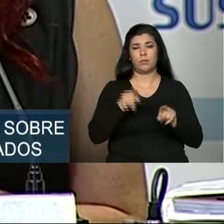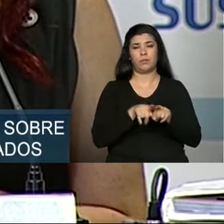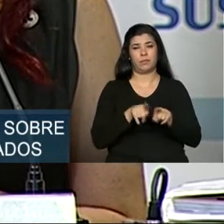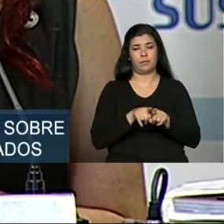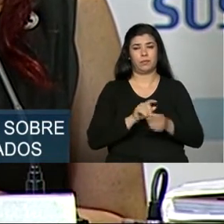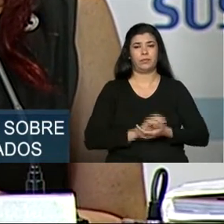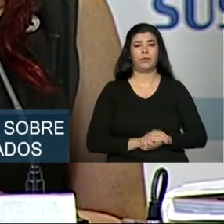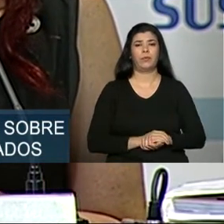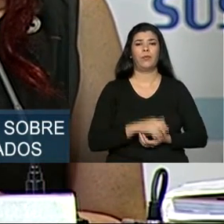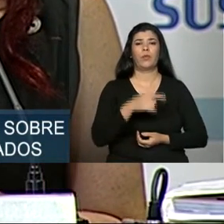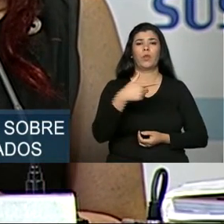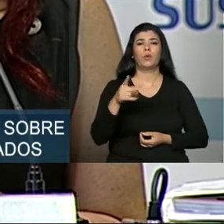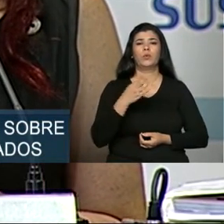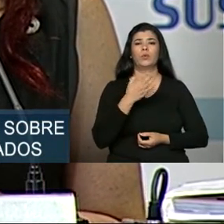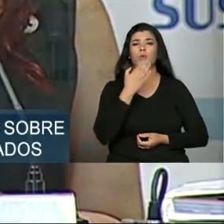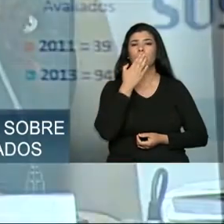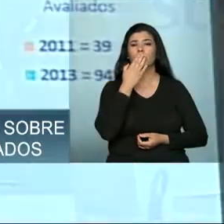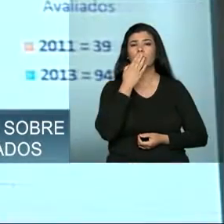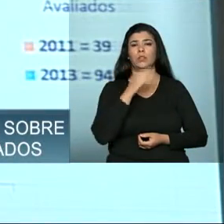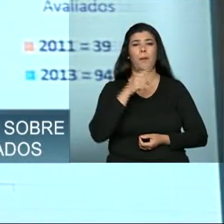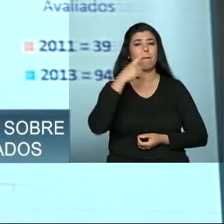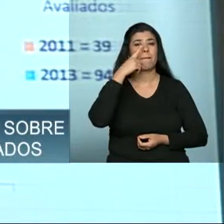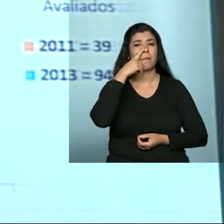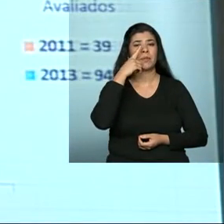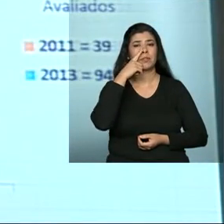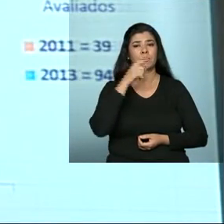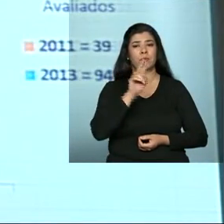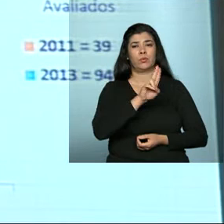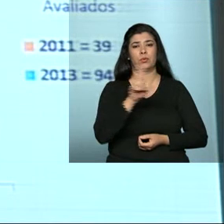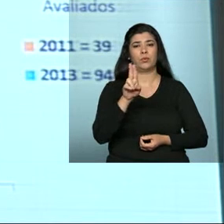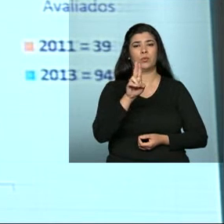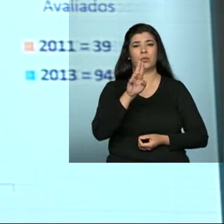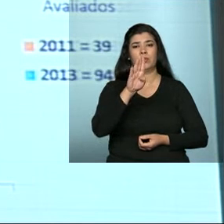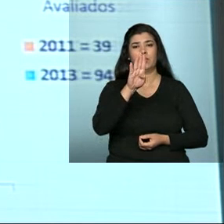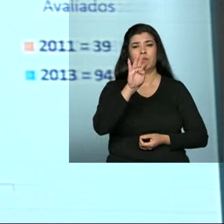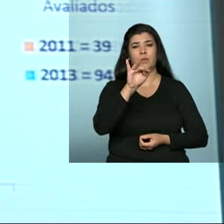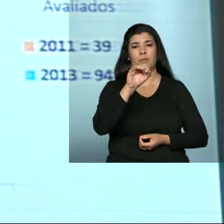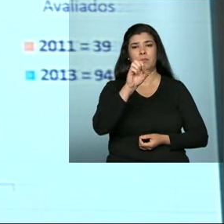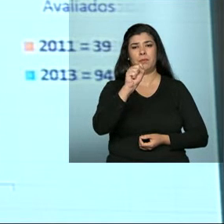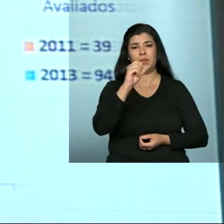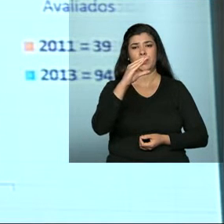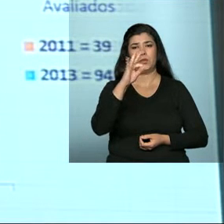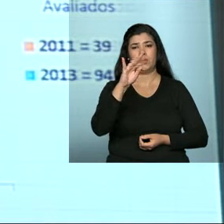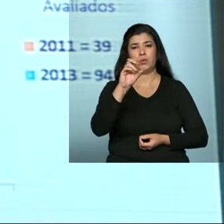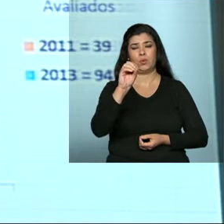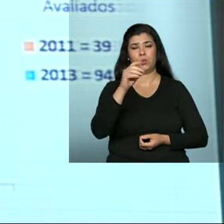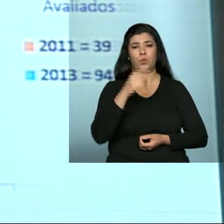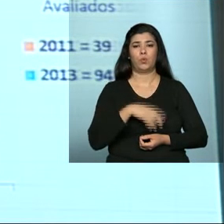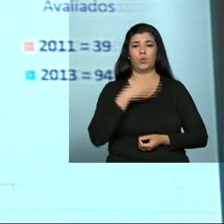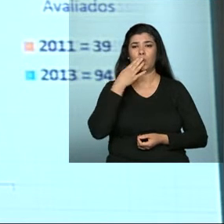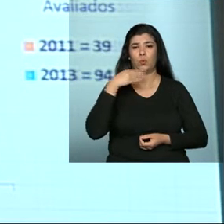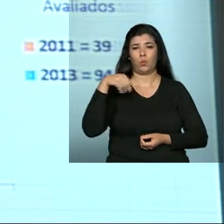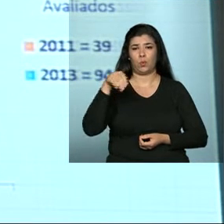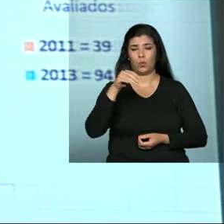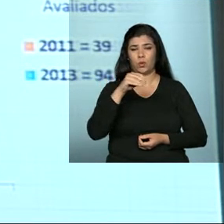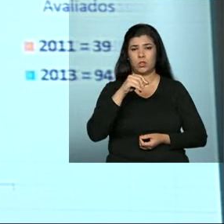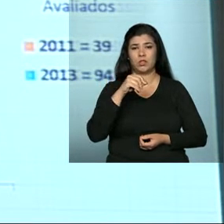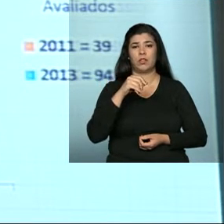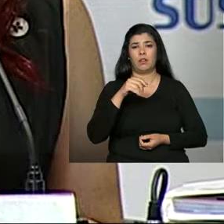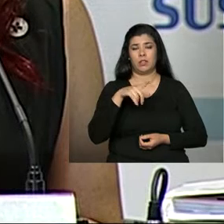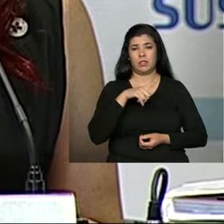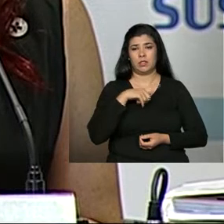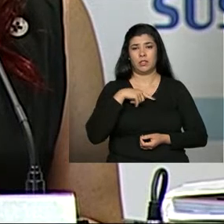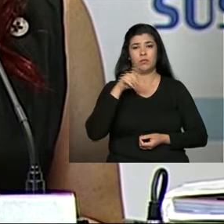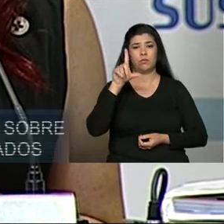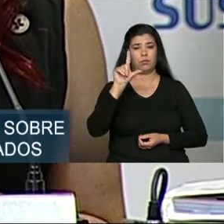Biscoito salgado, muito consumido pelas crianças. Houve uma redução de 5,08% nesses dois anos, pode